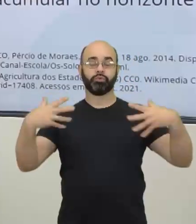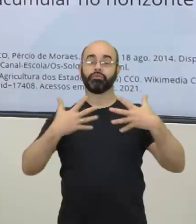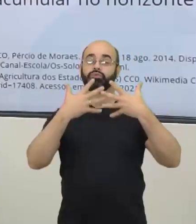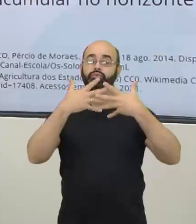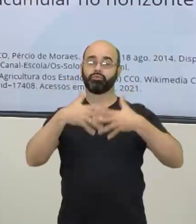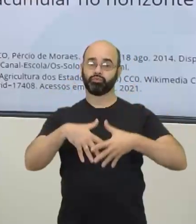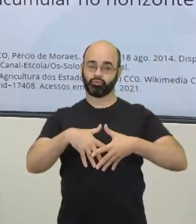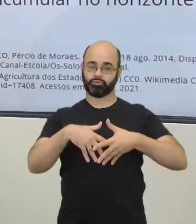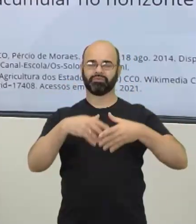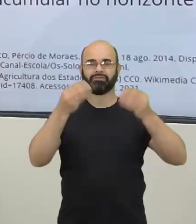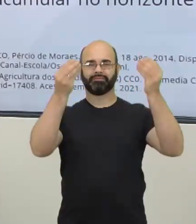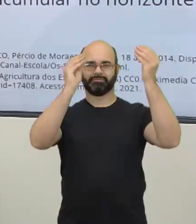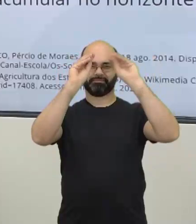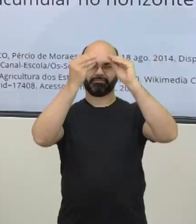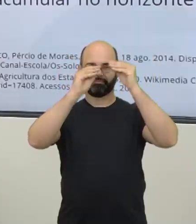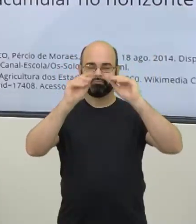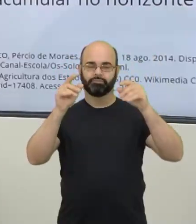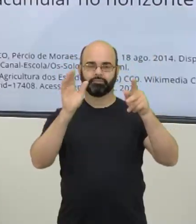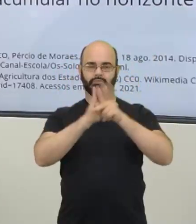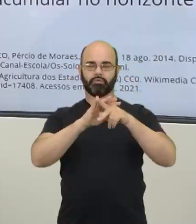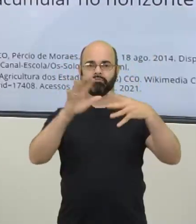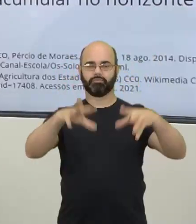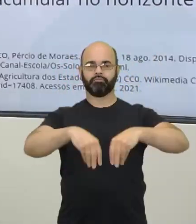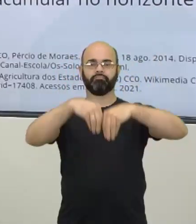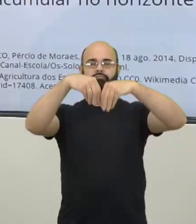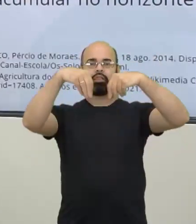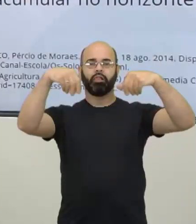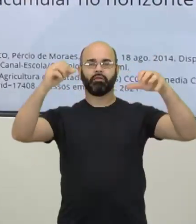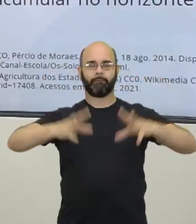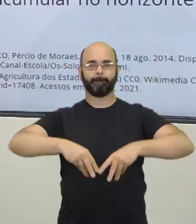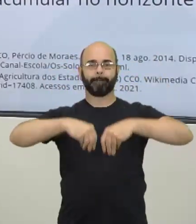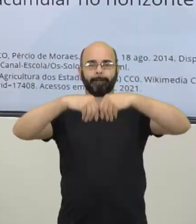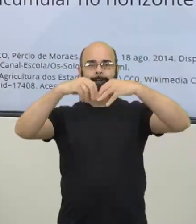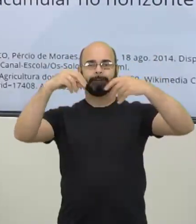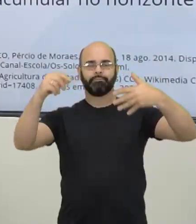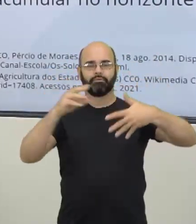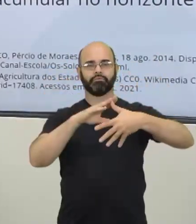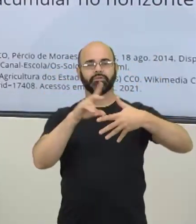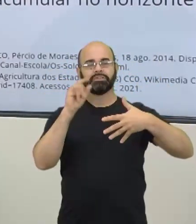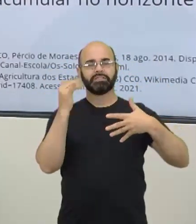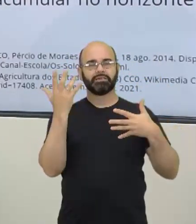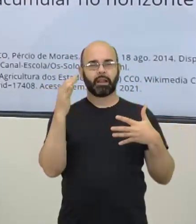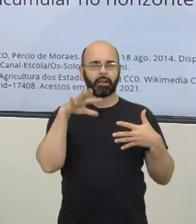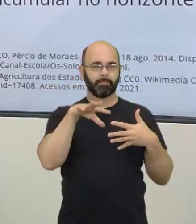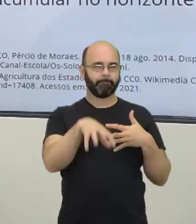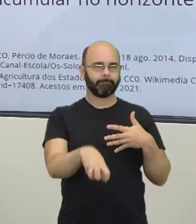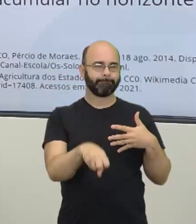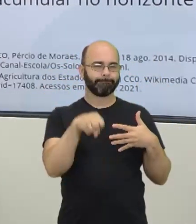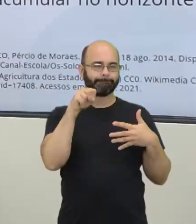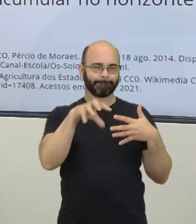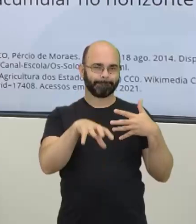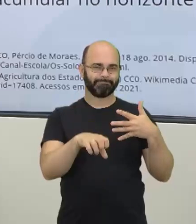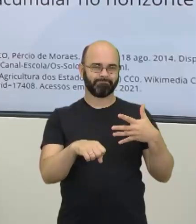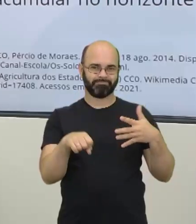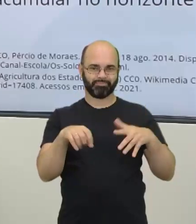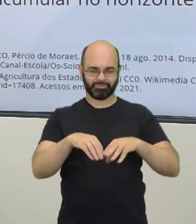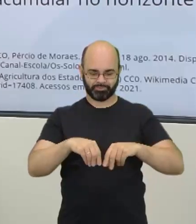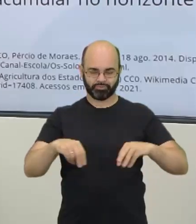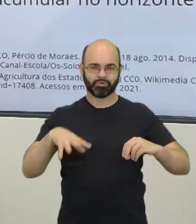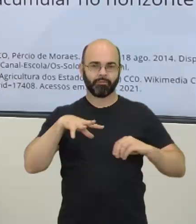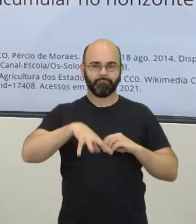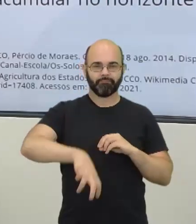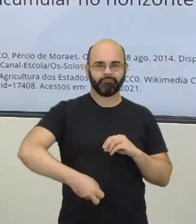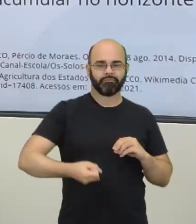né, a composição dele, né, então ele tem a textura dele, então quando você mexe no solo, aí você vê